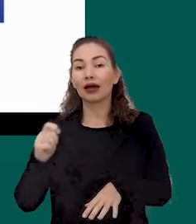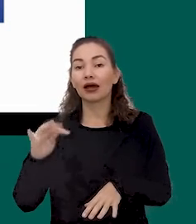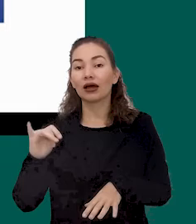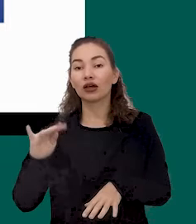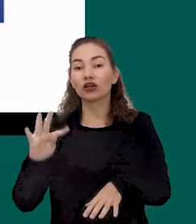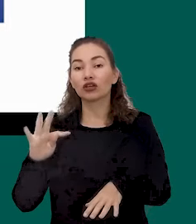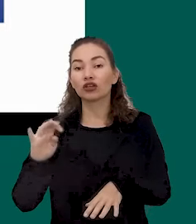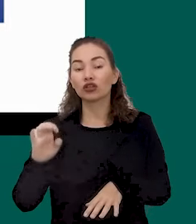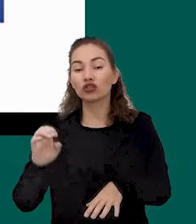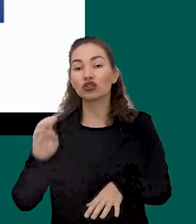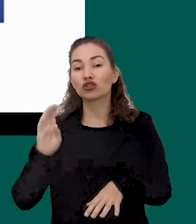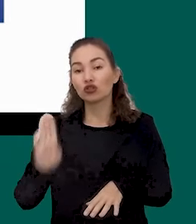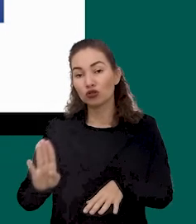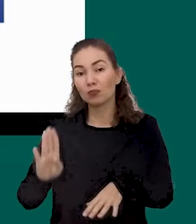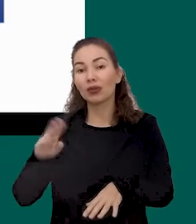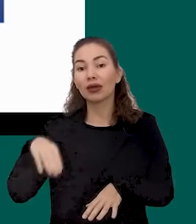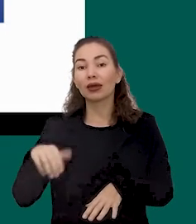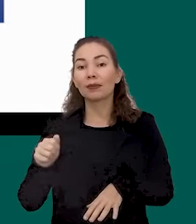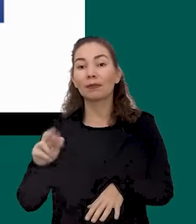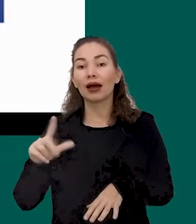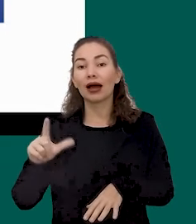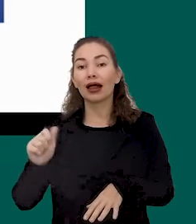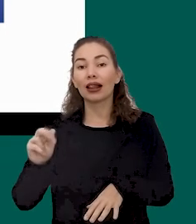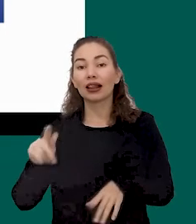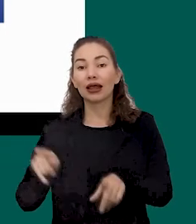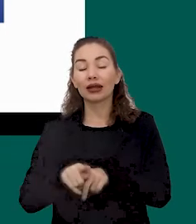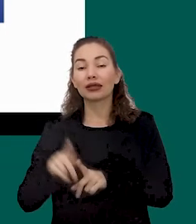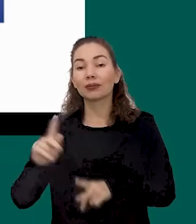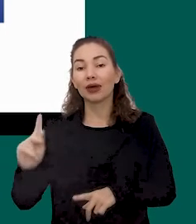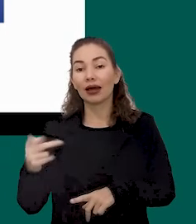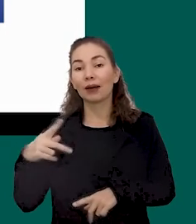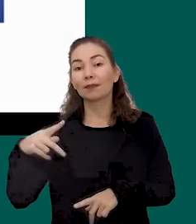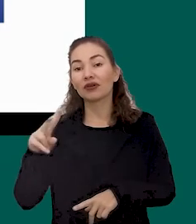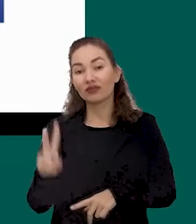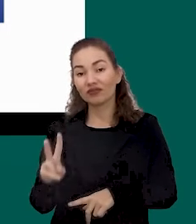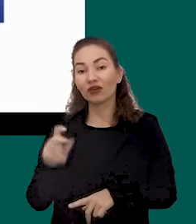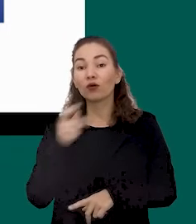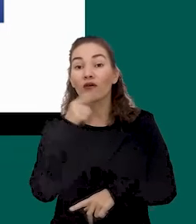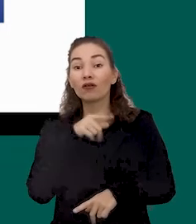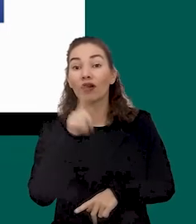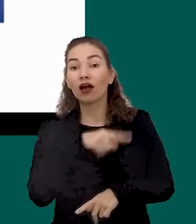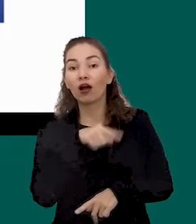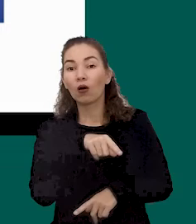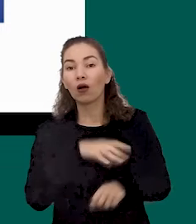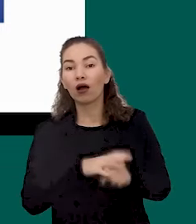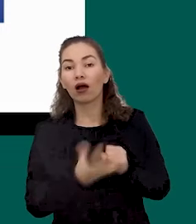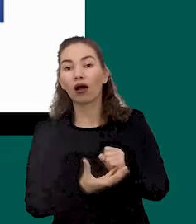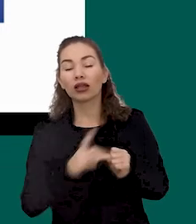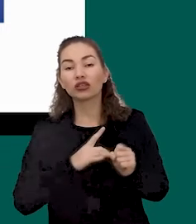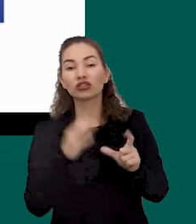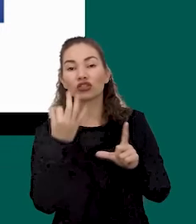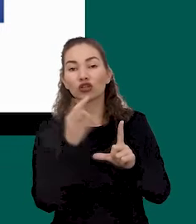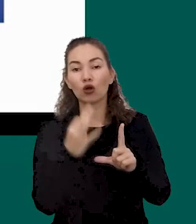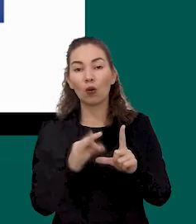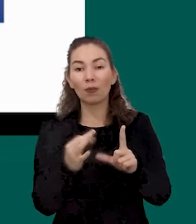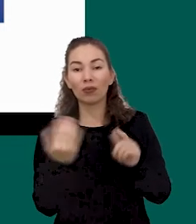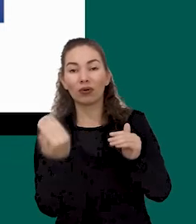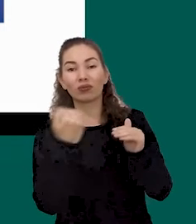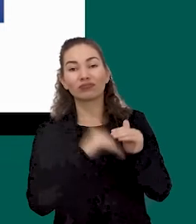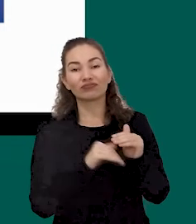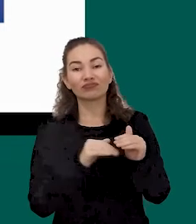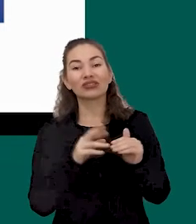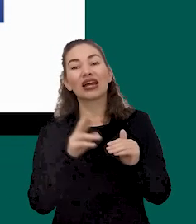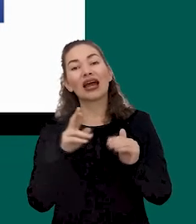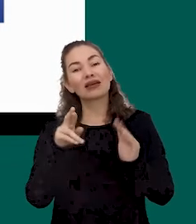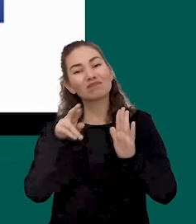estratégia vacinal de malária e para HPV. O que fala contra essa vacina? Ela exige uma logística de armazenamento muito